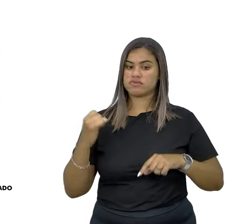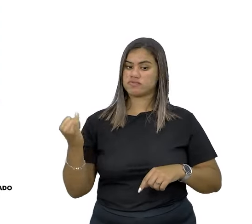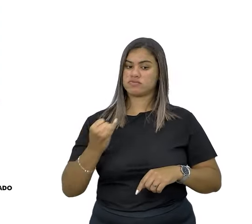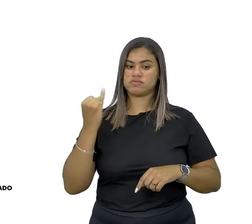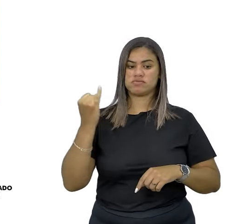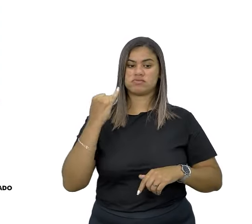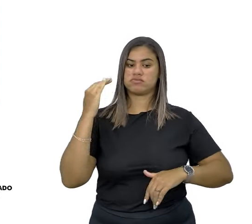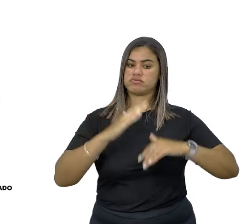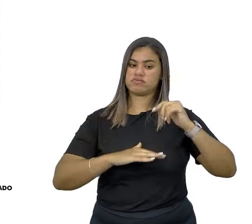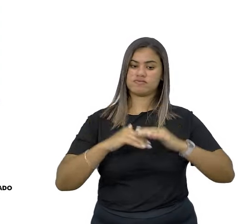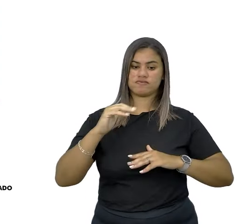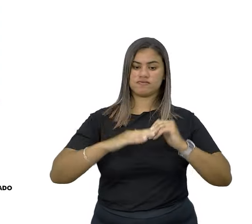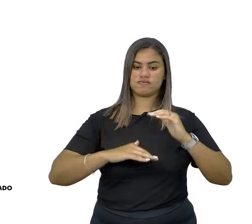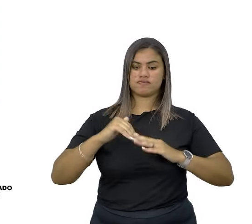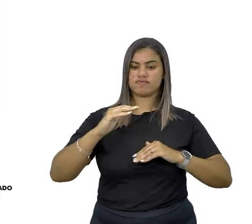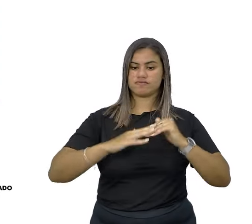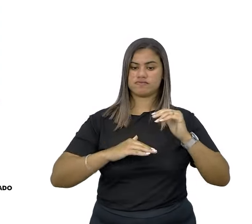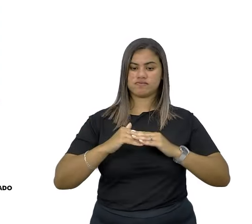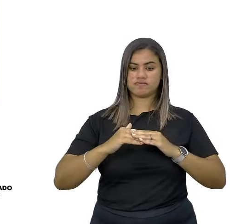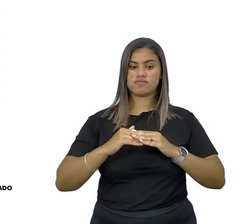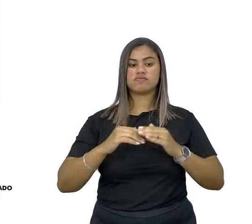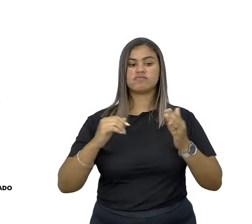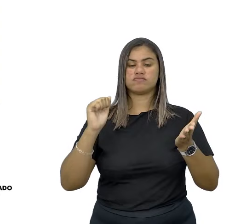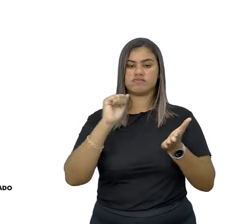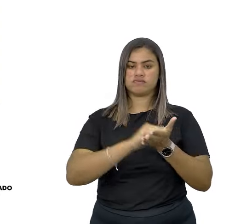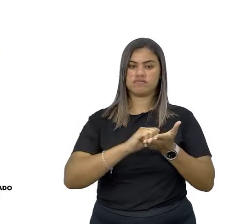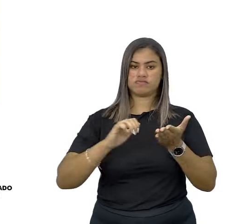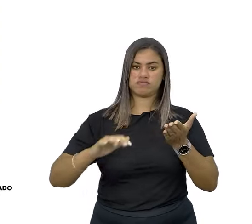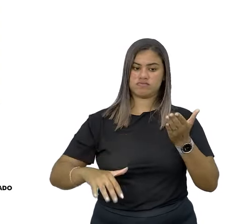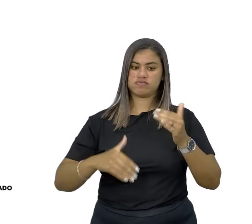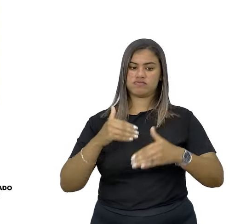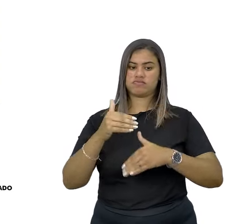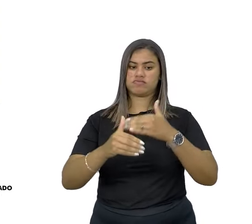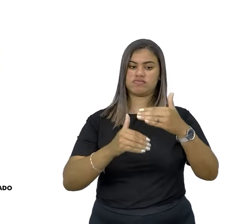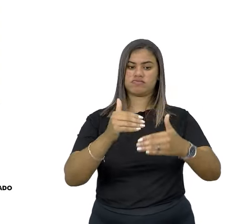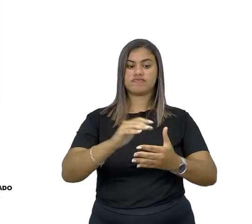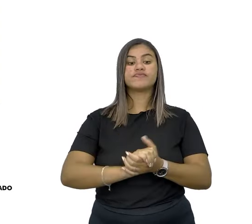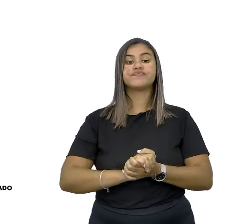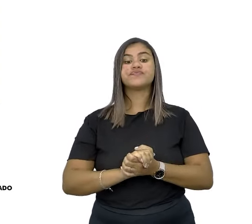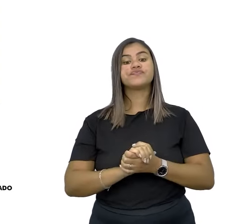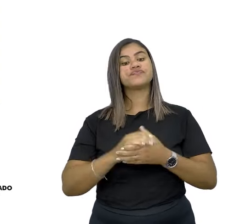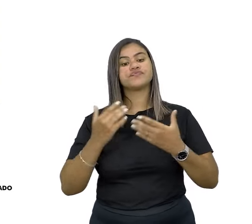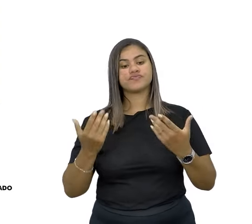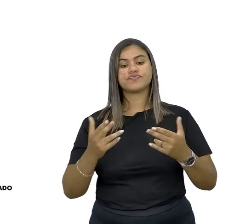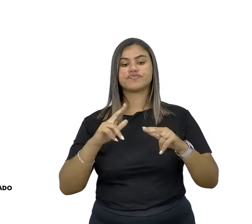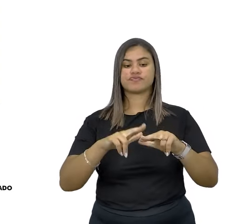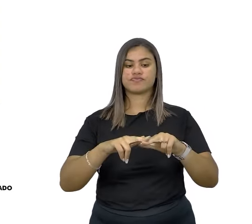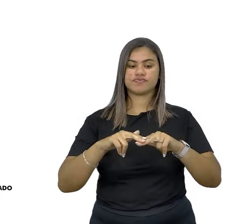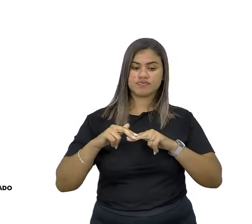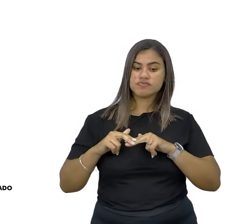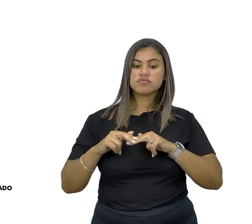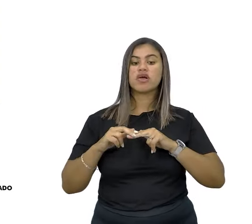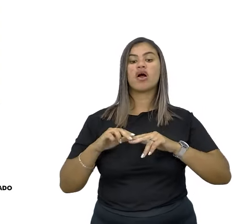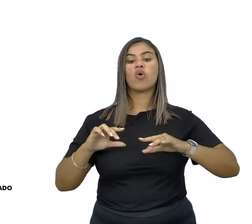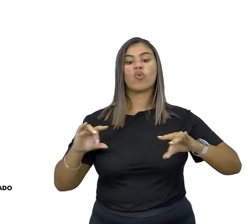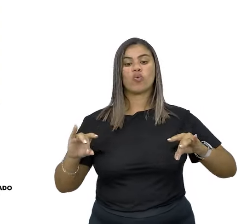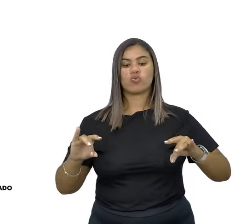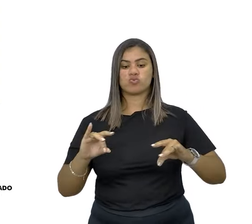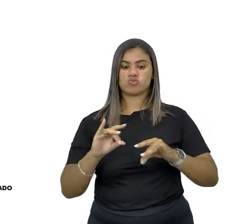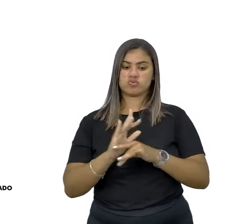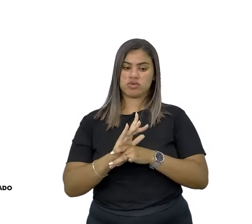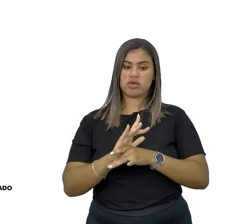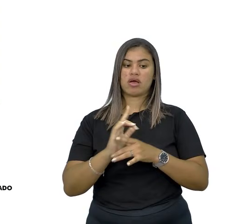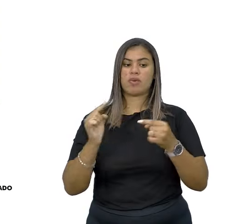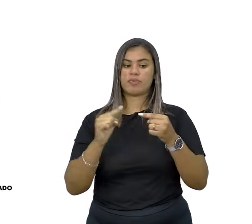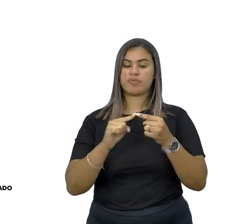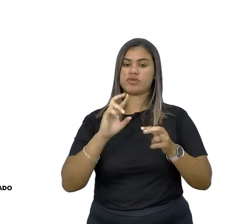desenvolvimento das habilidades assumidas para o trabalho com esta sequência de atividade. Nesse sentido, o encerramento a partir